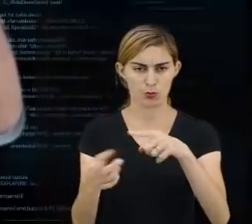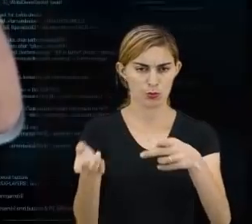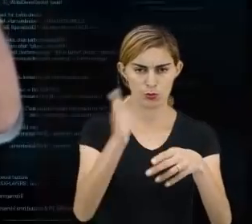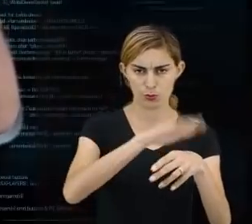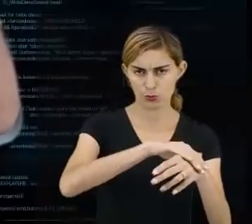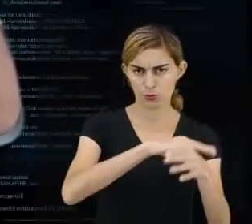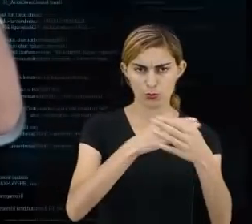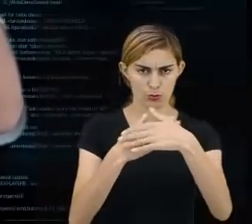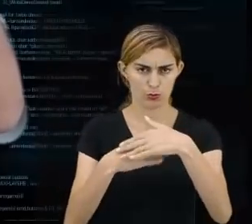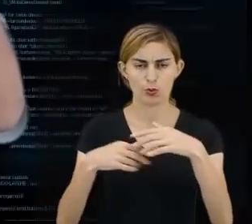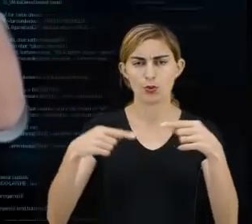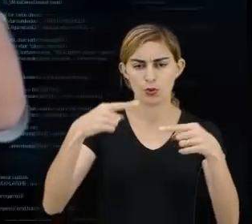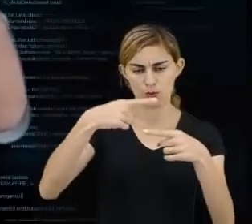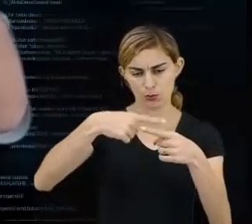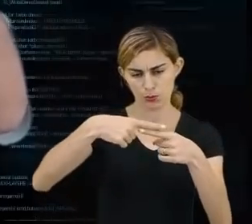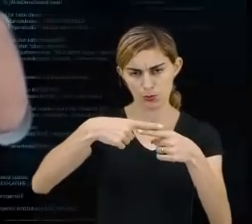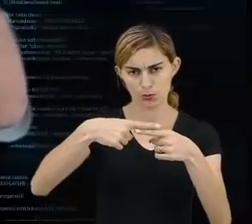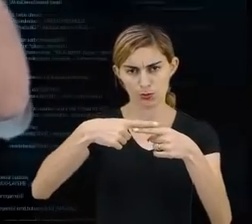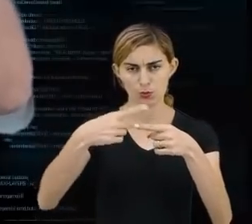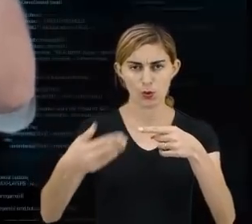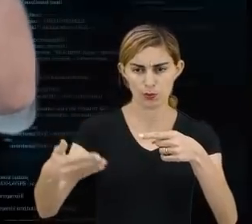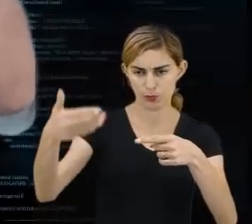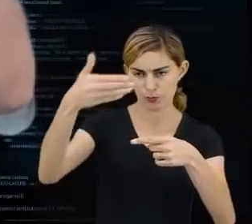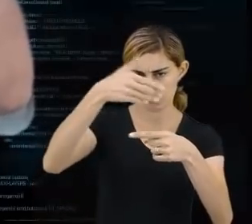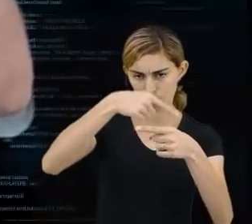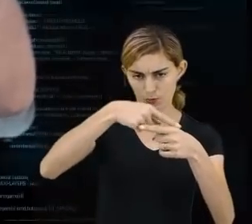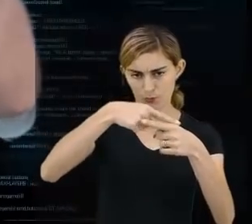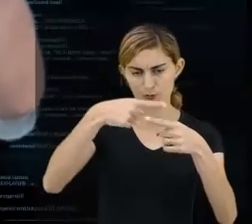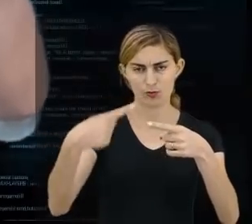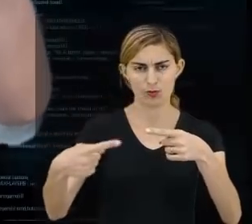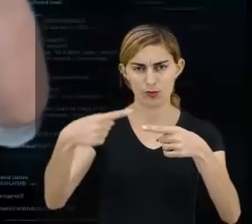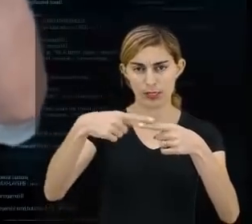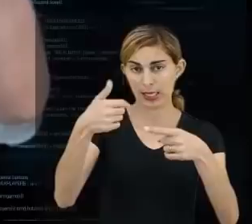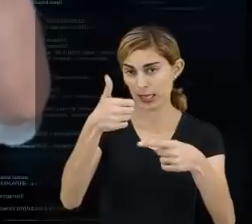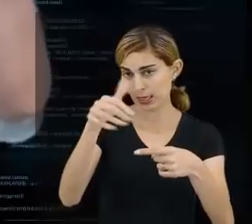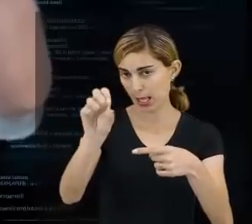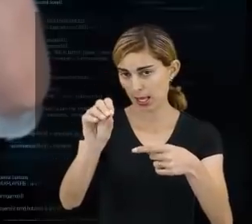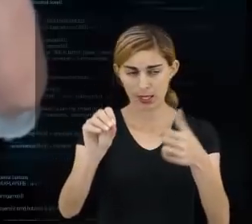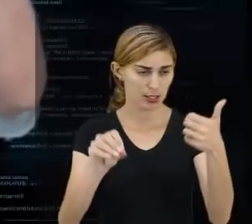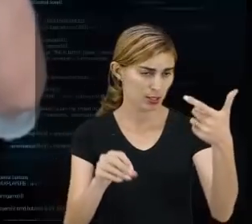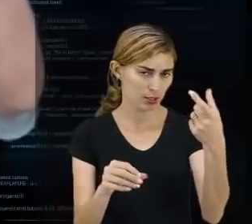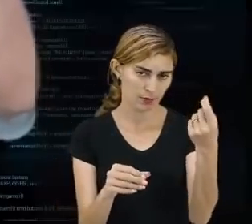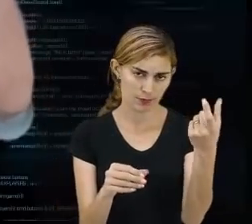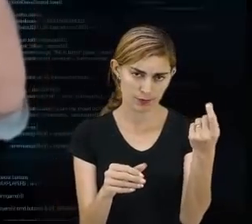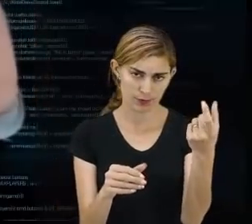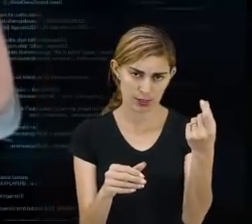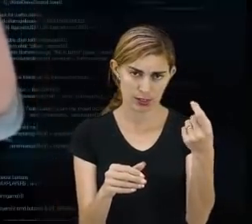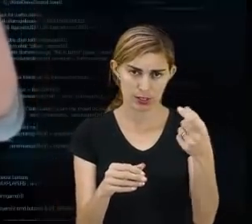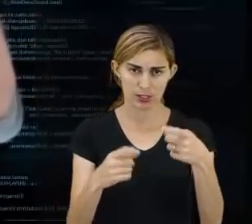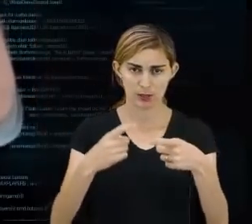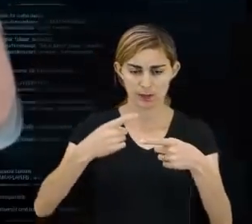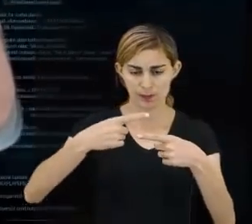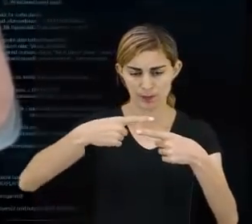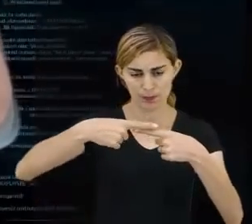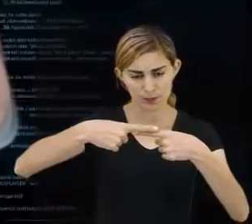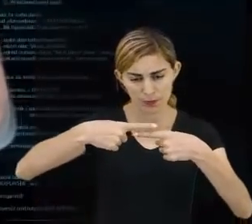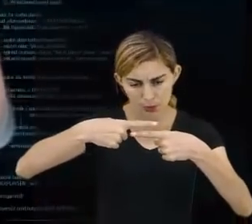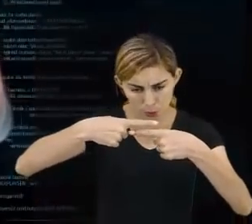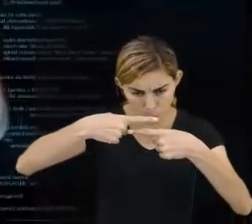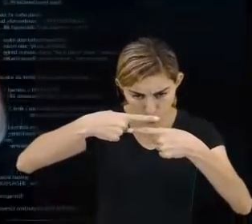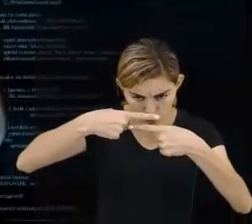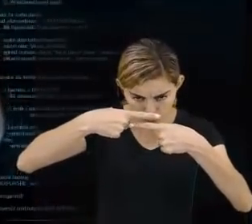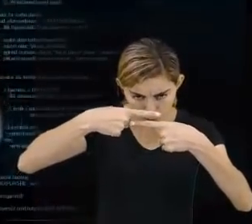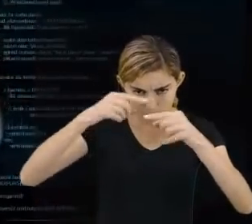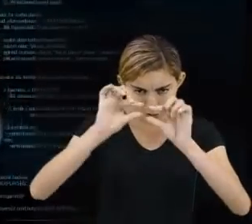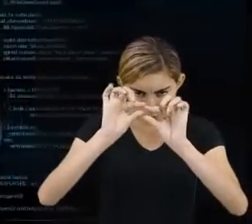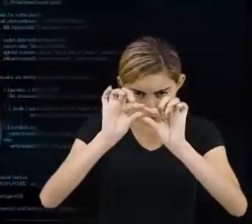ser sobreposta. Se você tem 10 pixels e 20 pixels, então você vai ter um